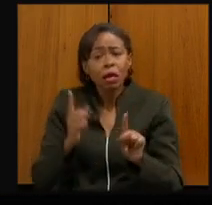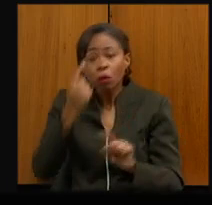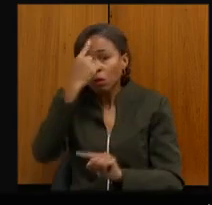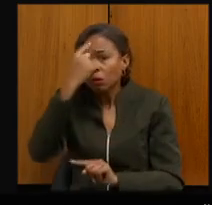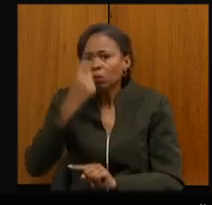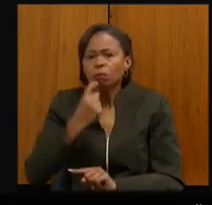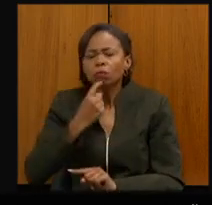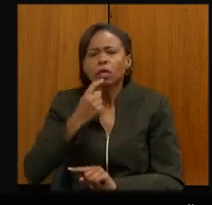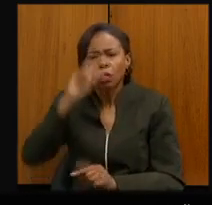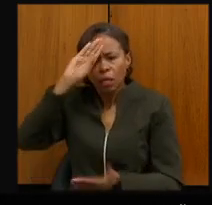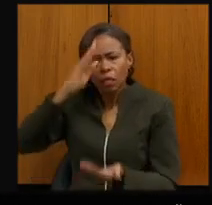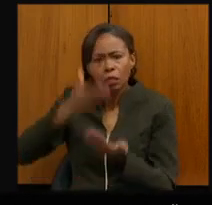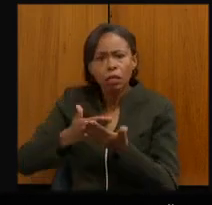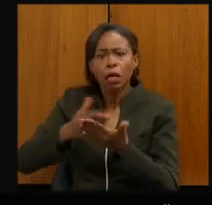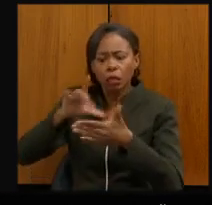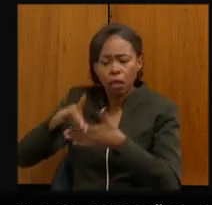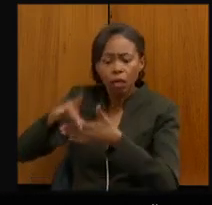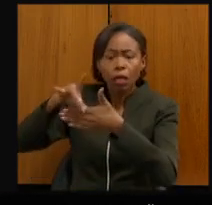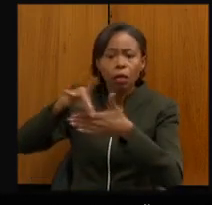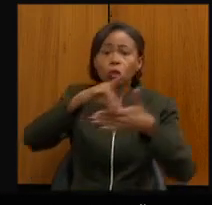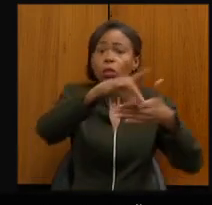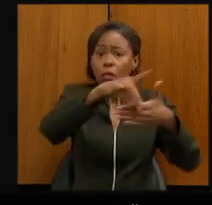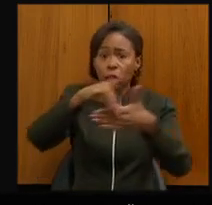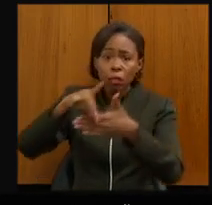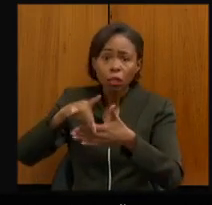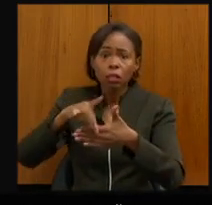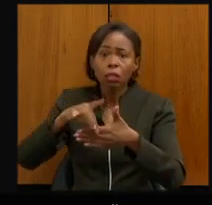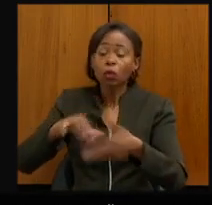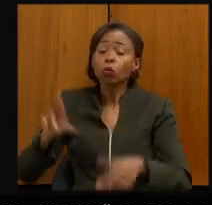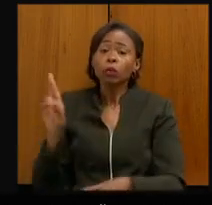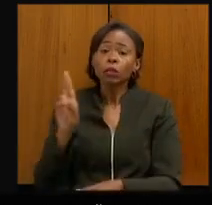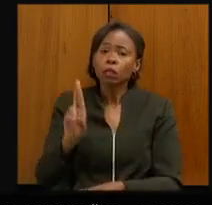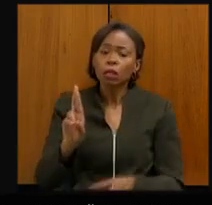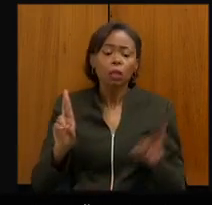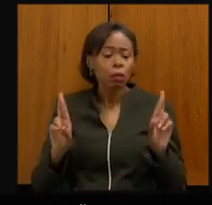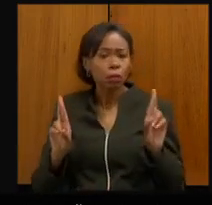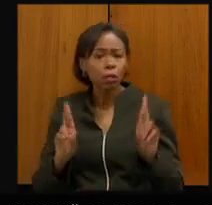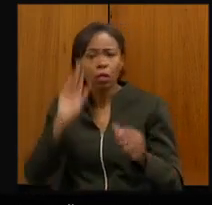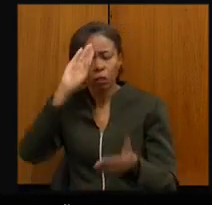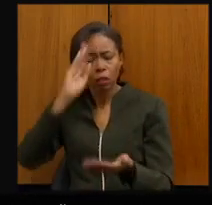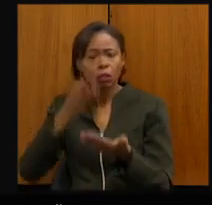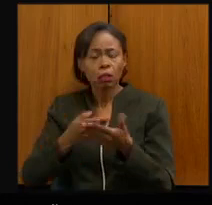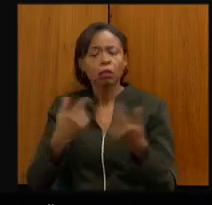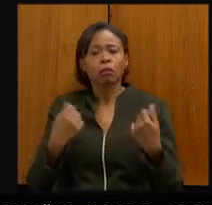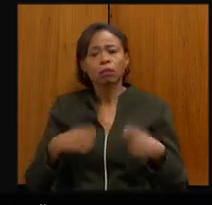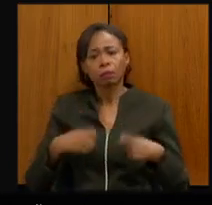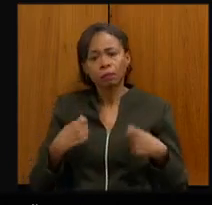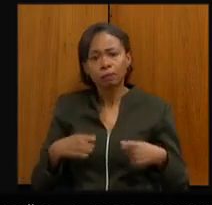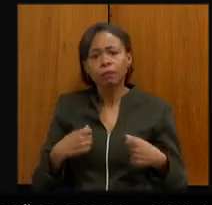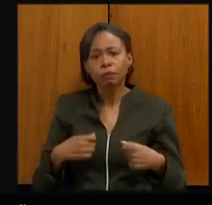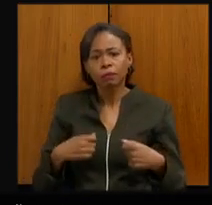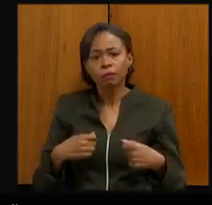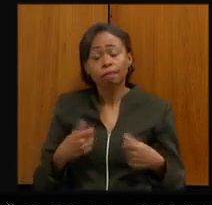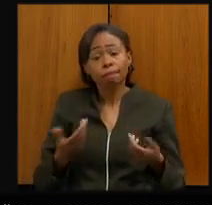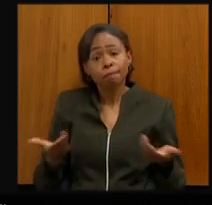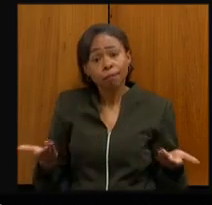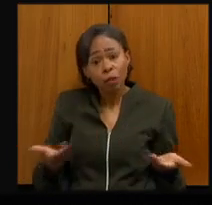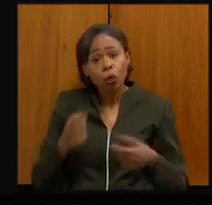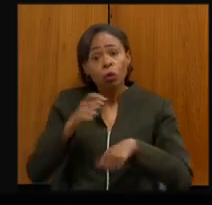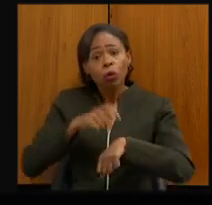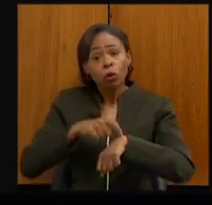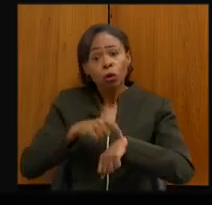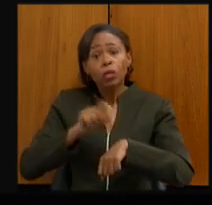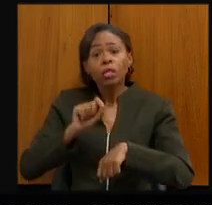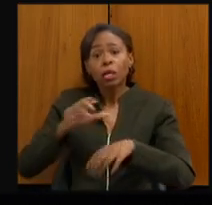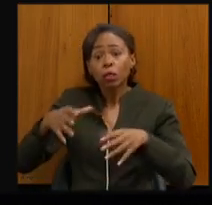acreditar nas nossas lideranças nos nossos representantes né então é hora de